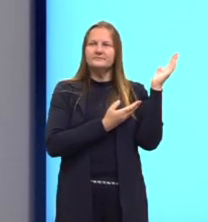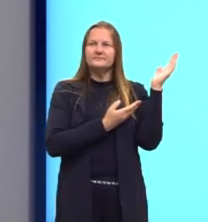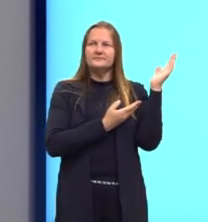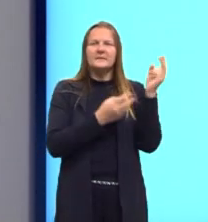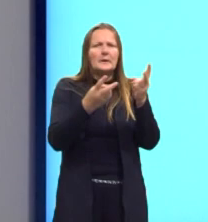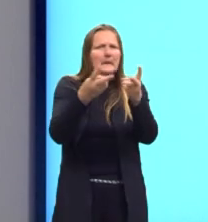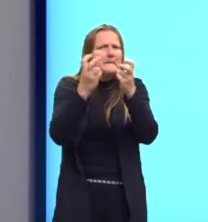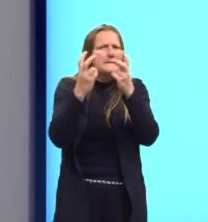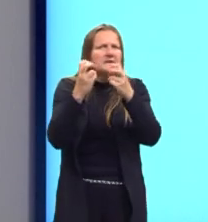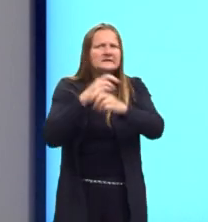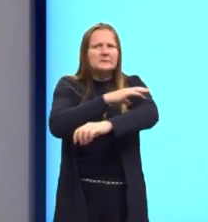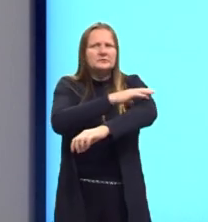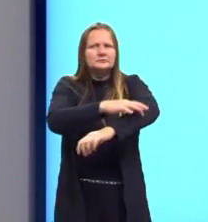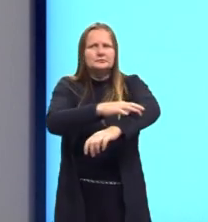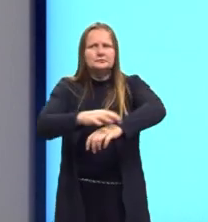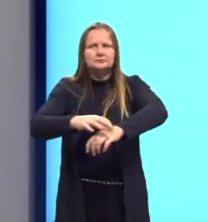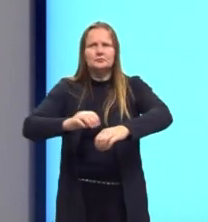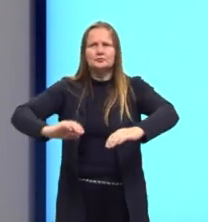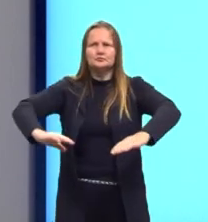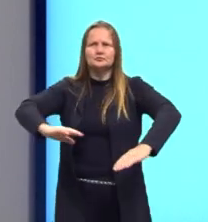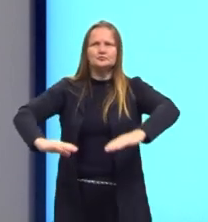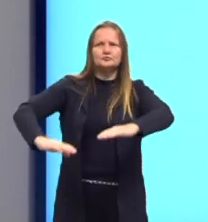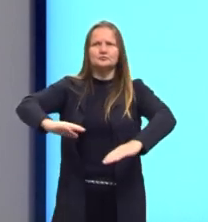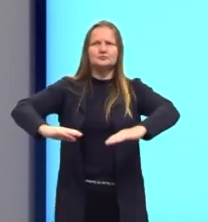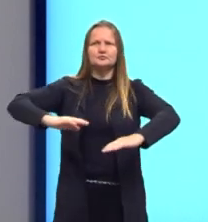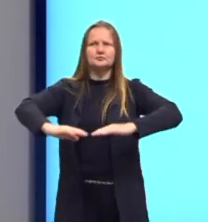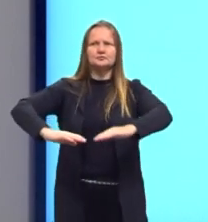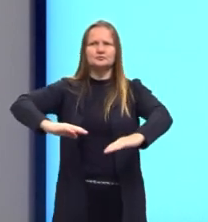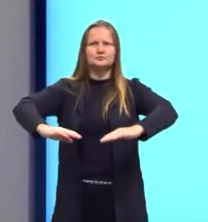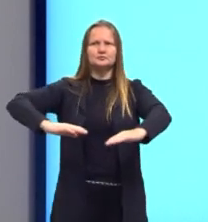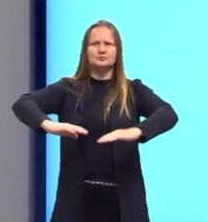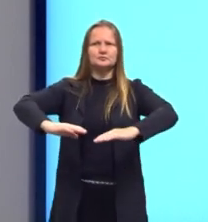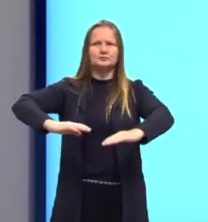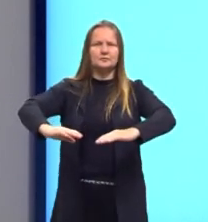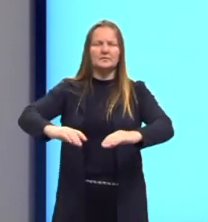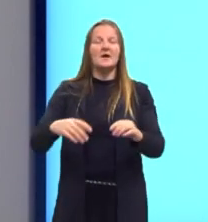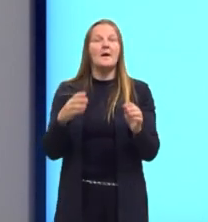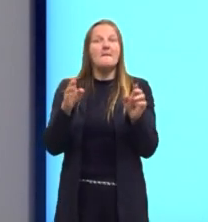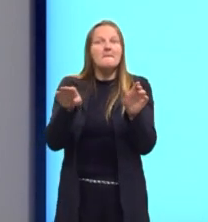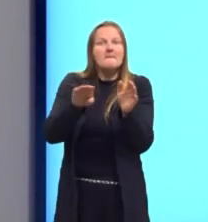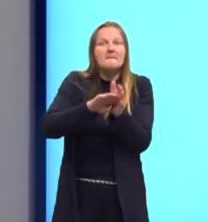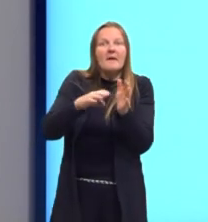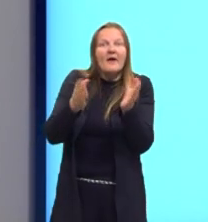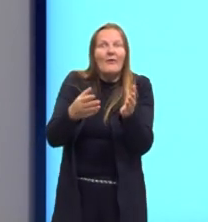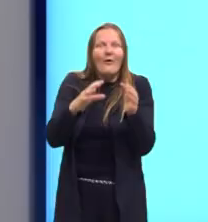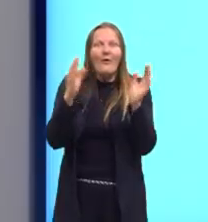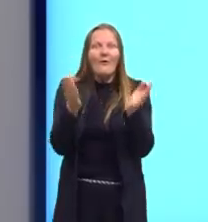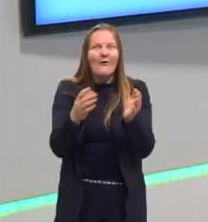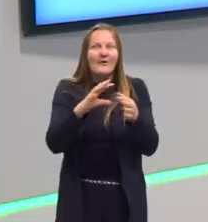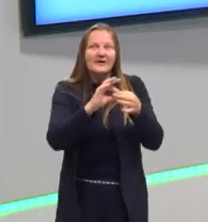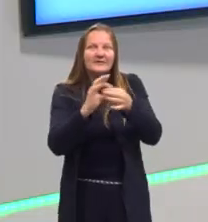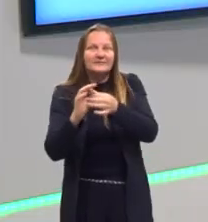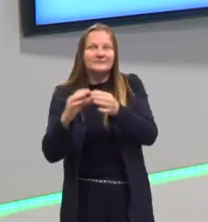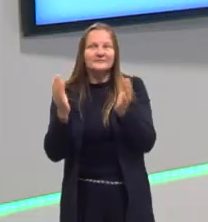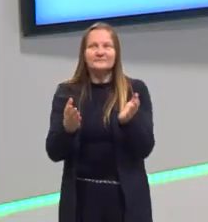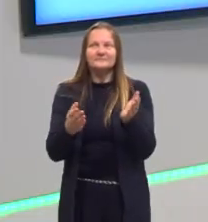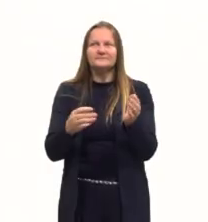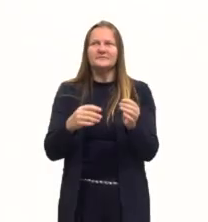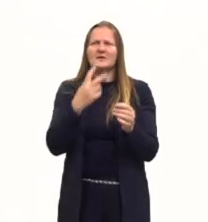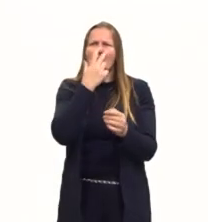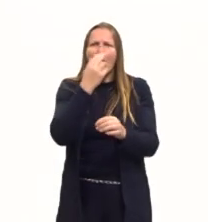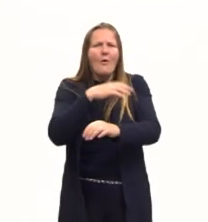percebemos o membro do ictiostega e aqui os seres vivos mais atuais tá percebemos então